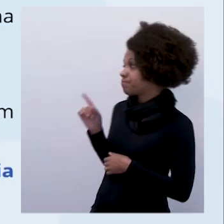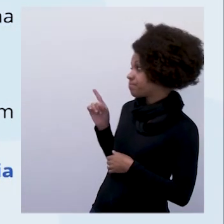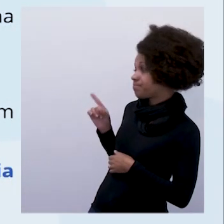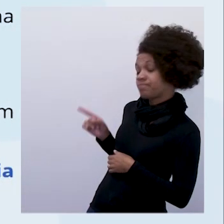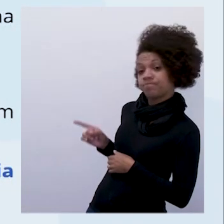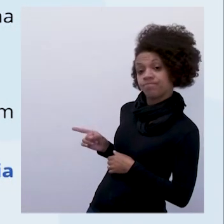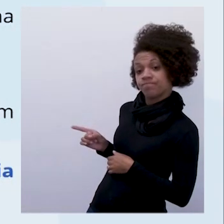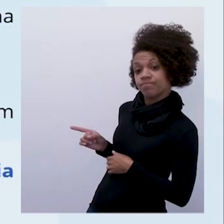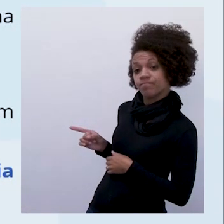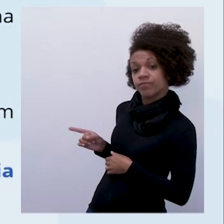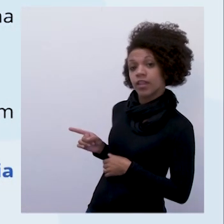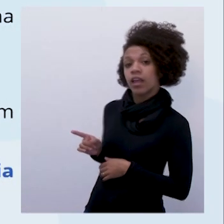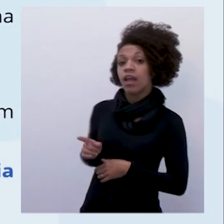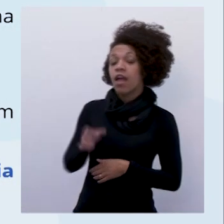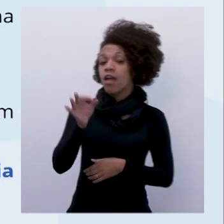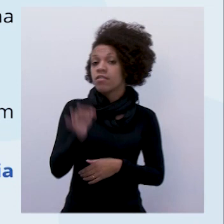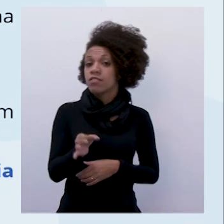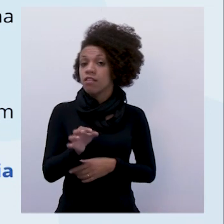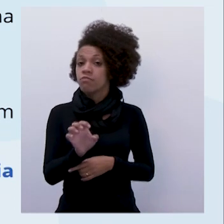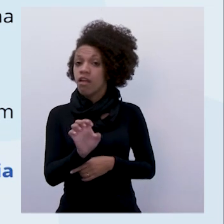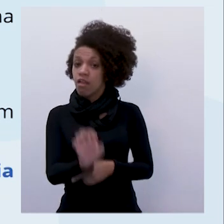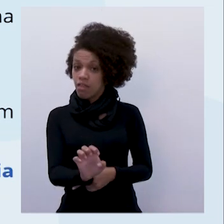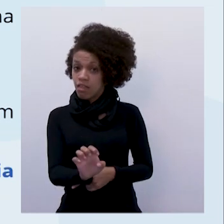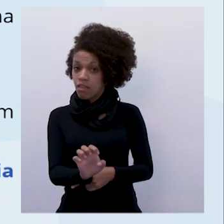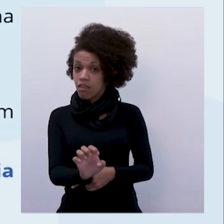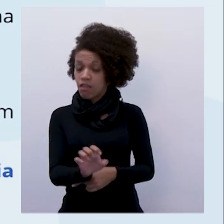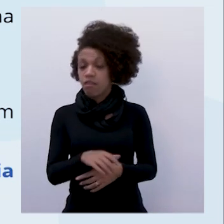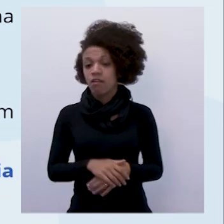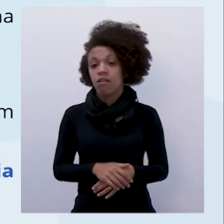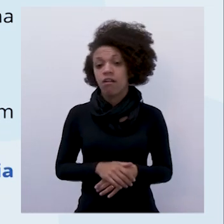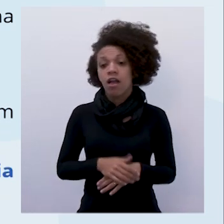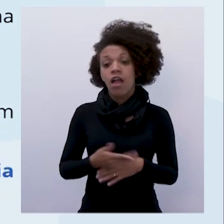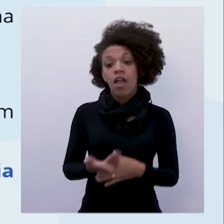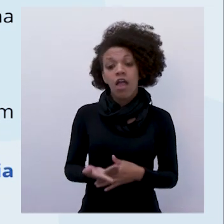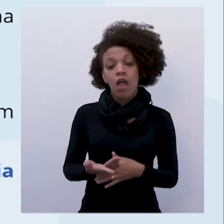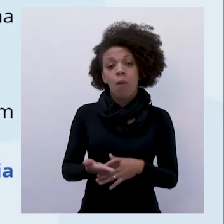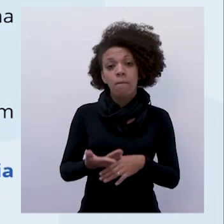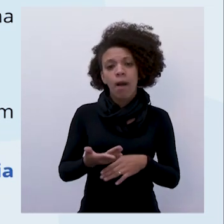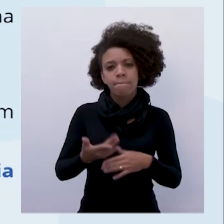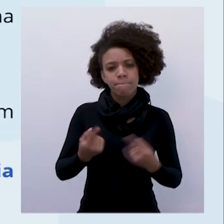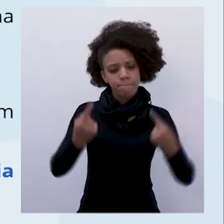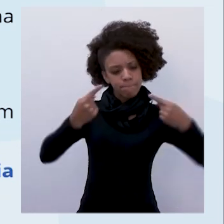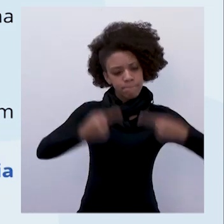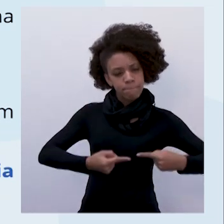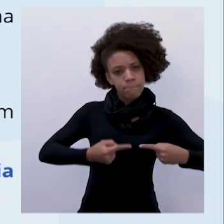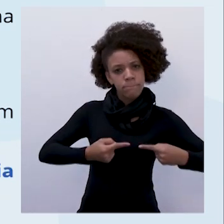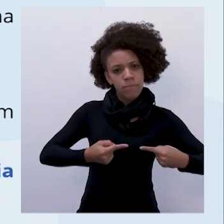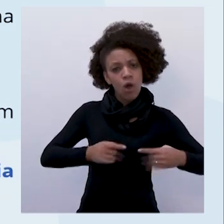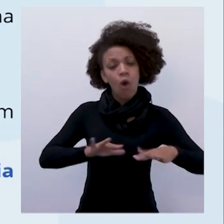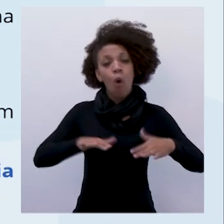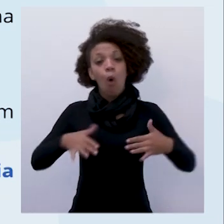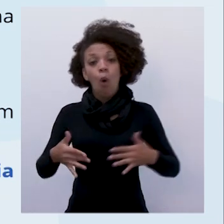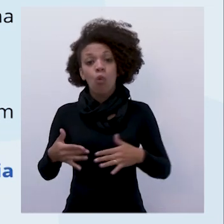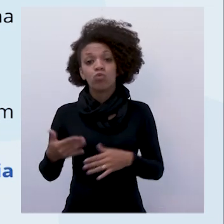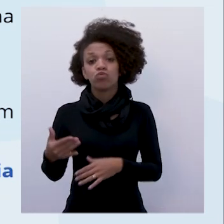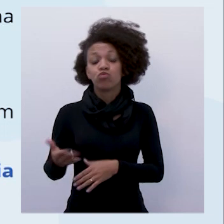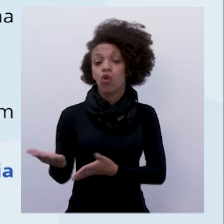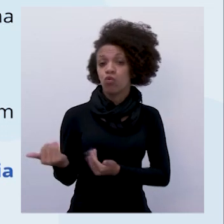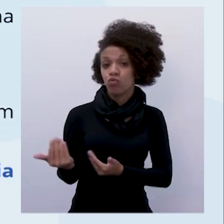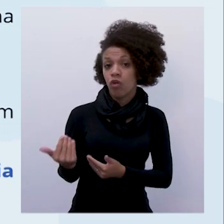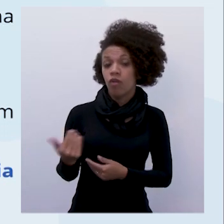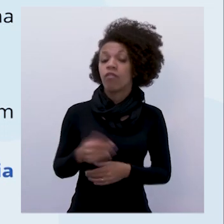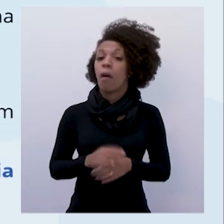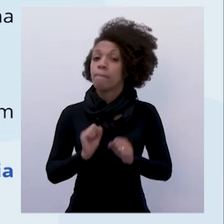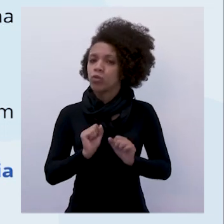A alternativa correta é a alternativa E, né? A cripteia era um ritual, uma prova onde o jovem espartano poderia